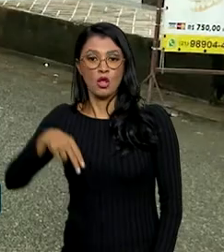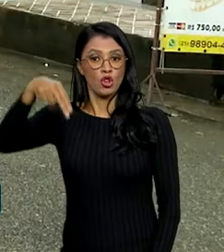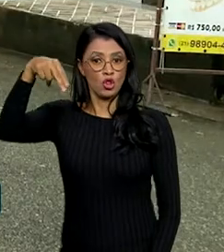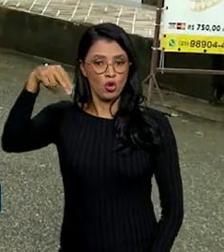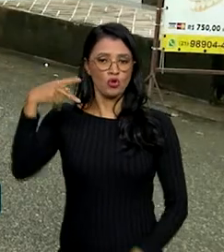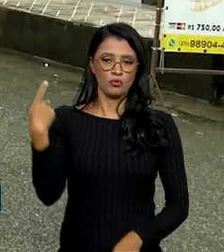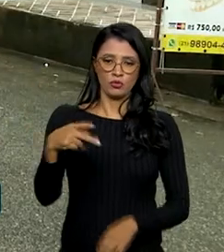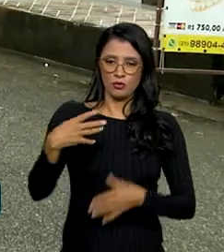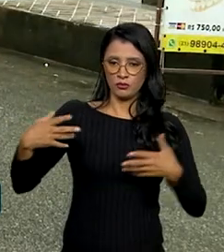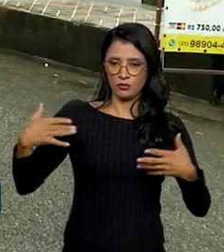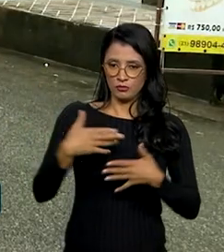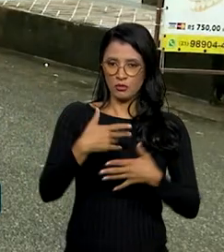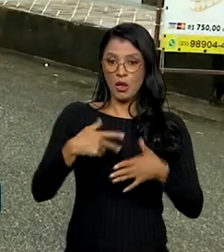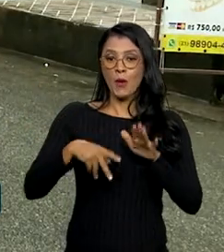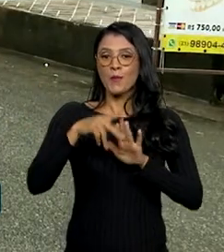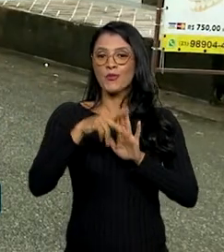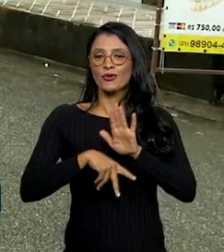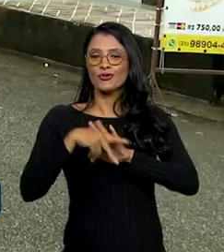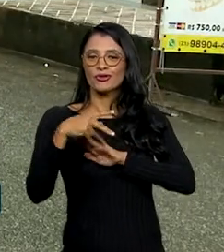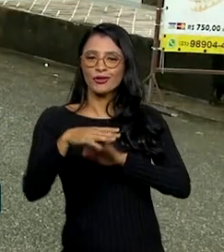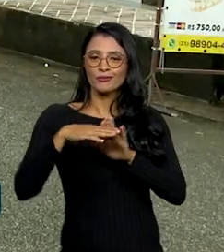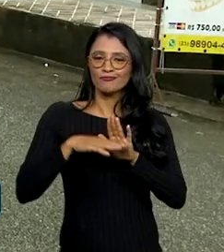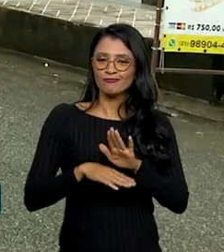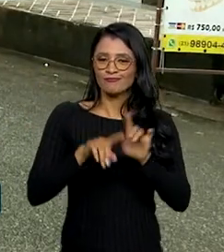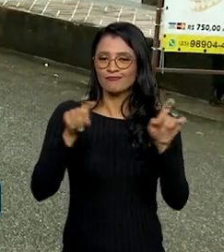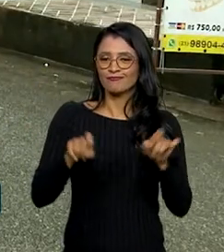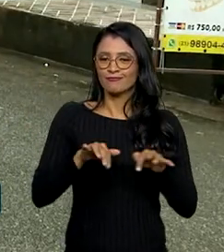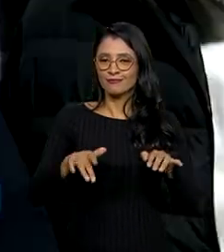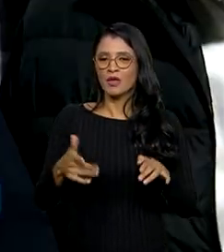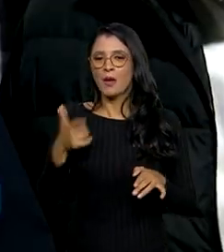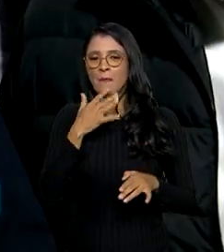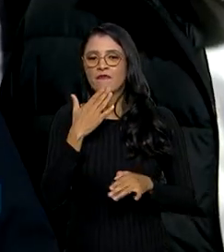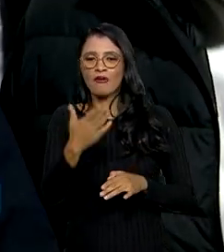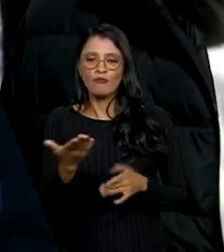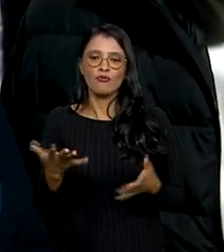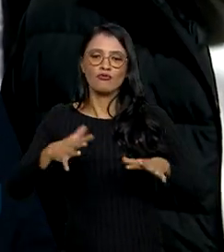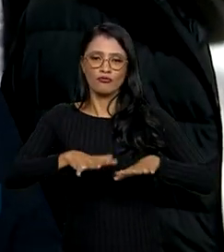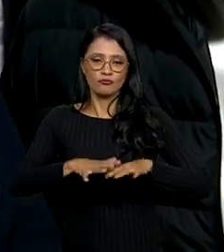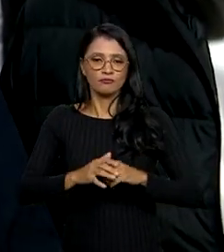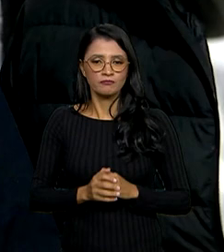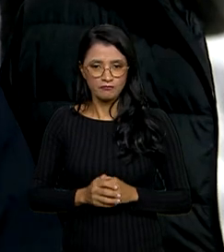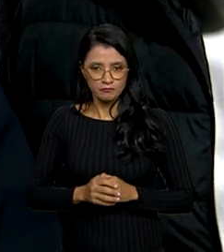A iniciativa faz parte do programa Computadores para a Inclusão. Para